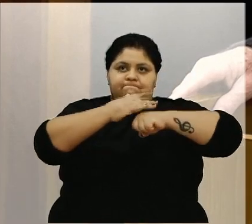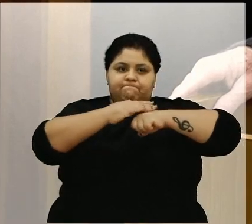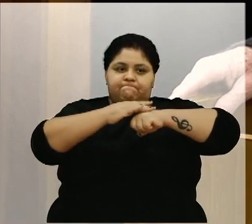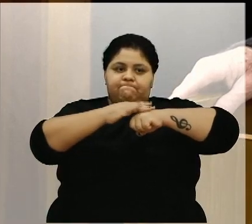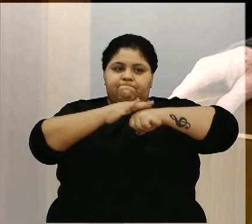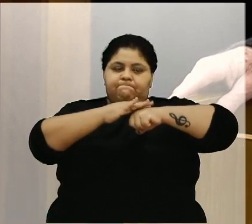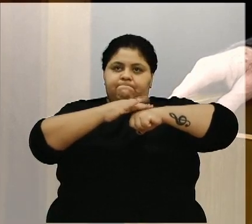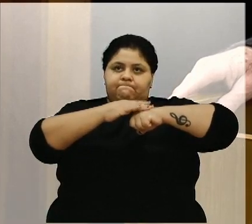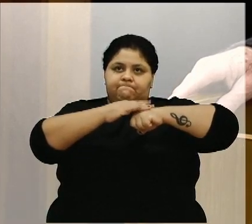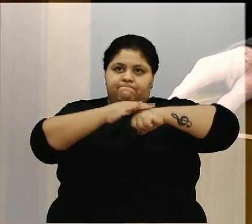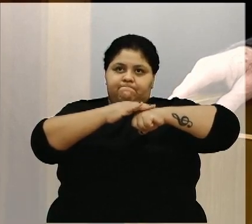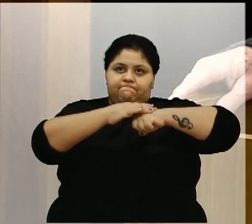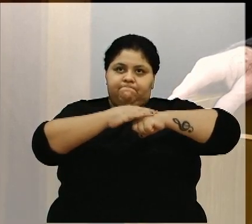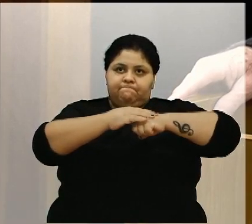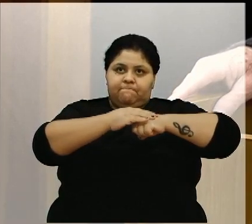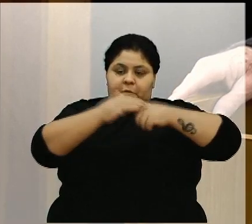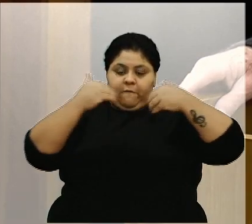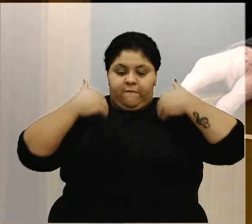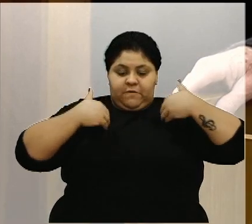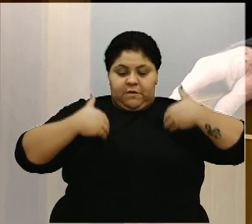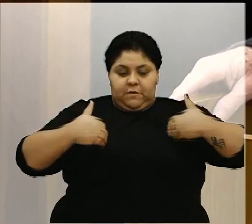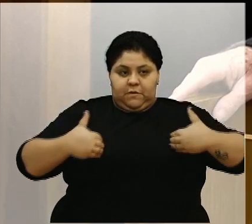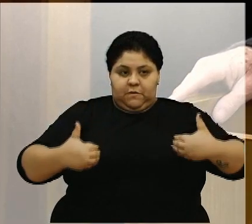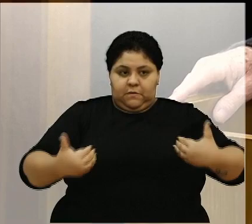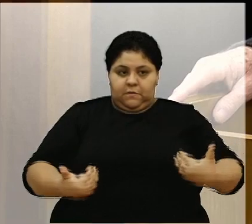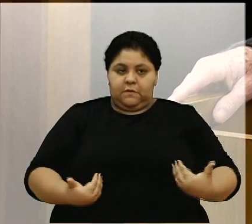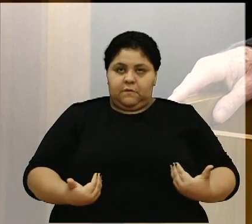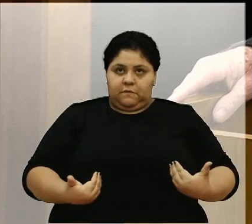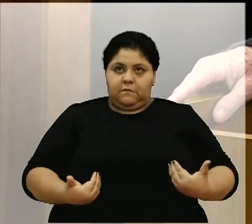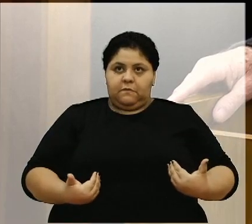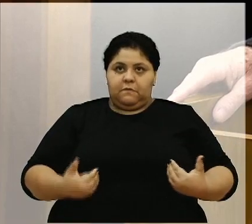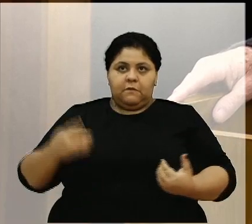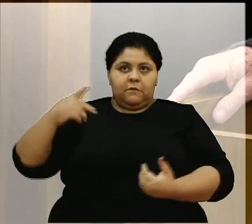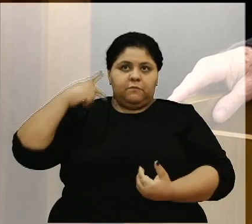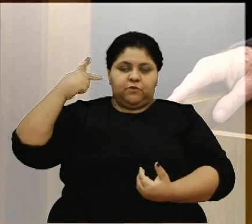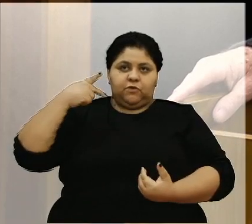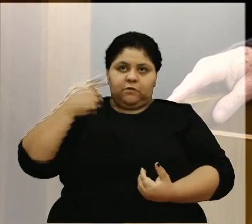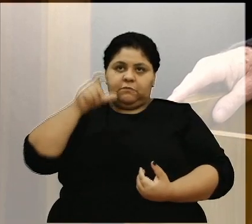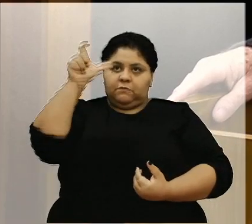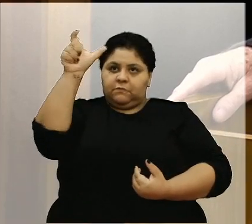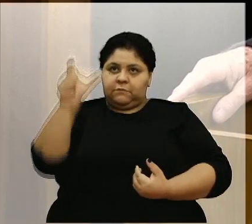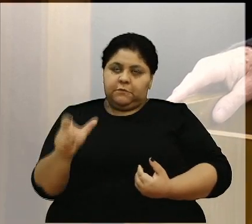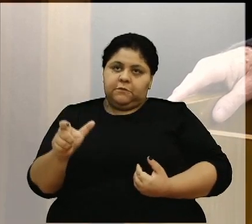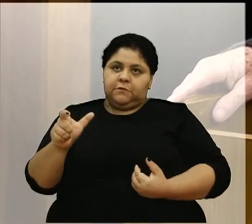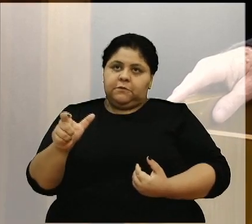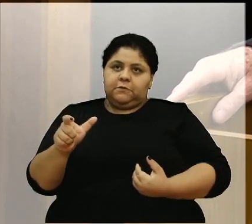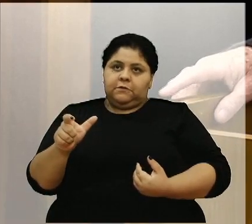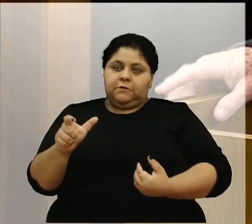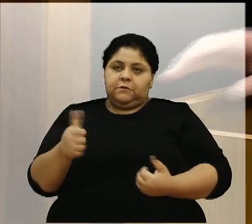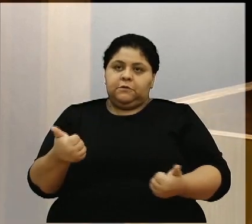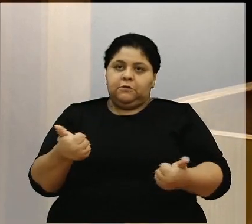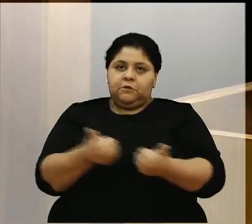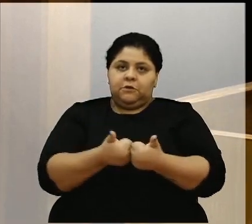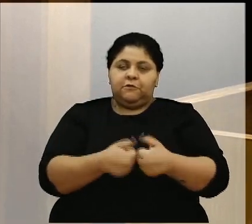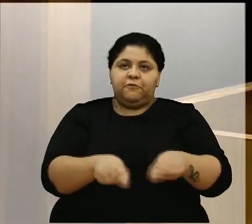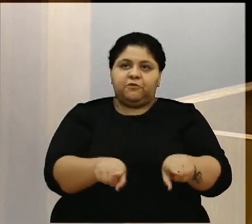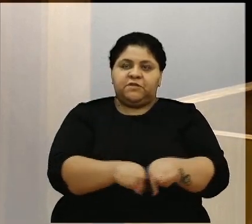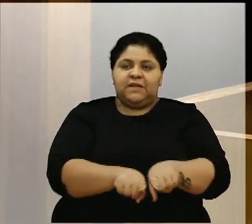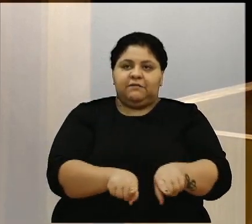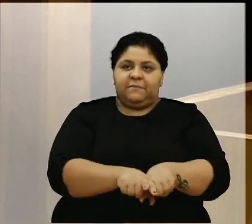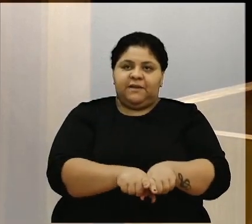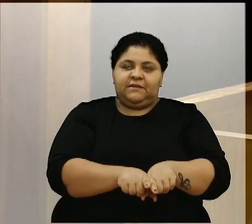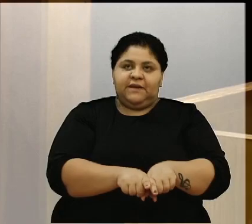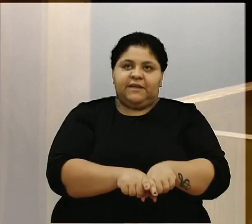ataca fisicamente e psicologicamente a pessoa. Nós, juntamente com o